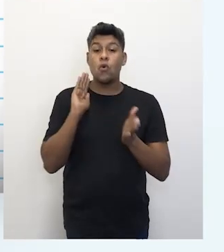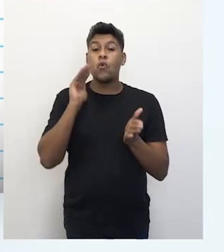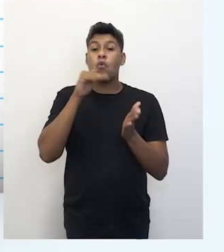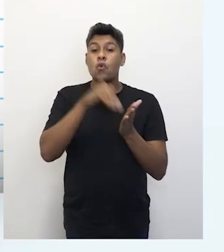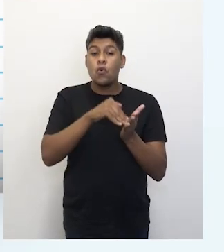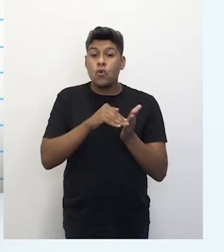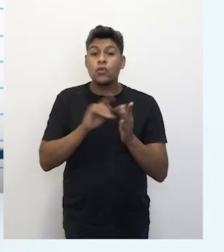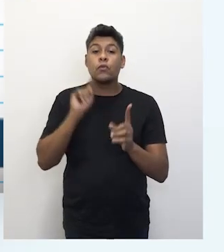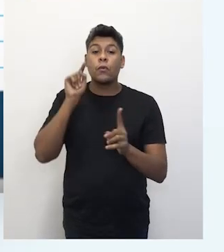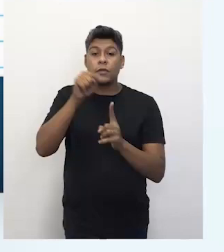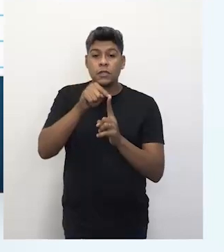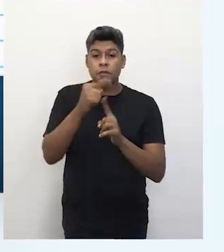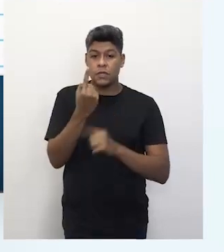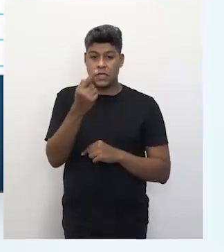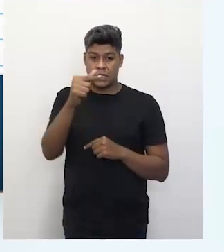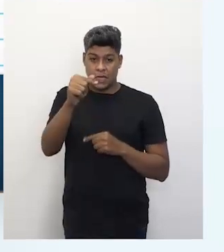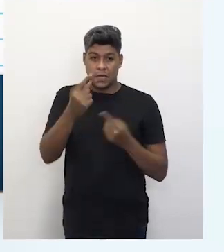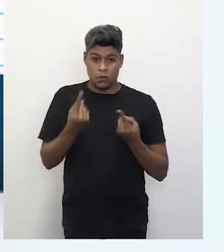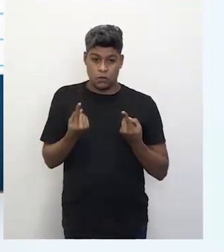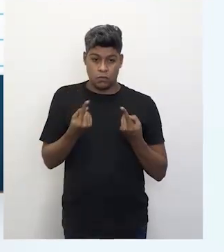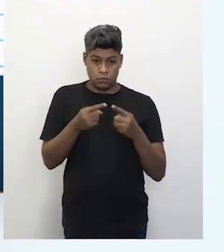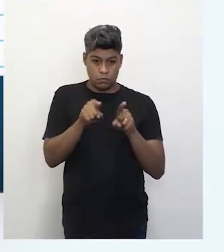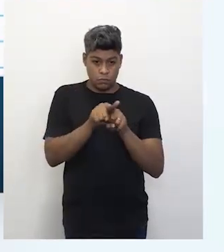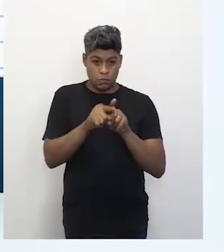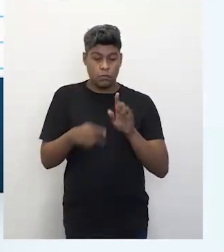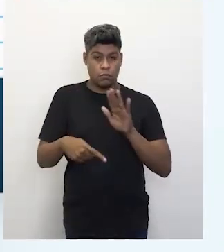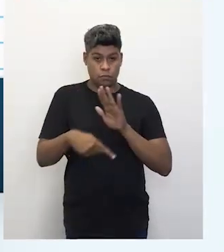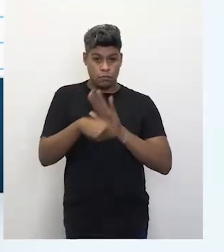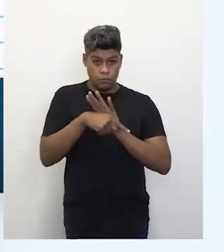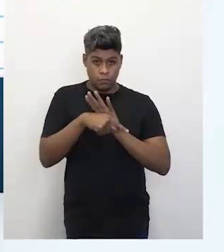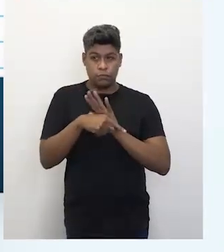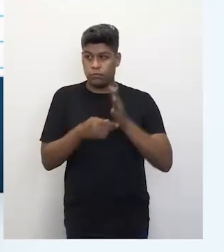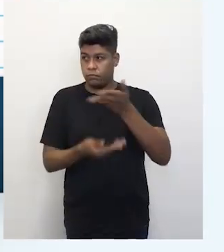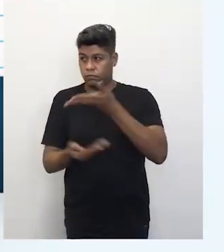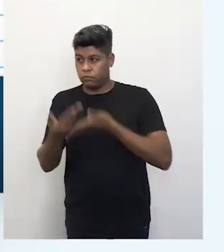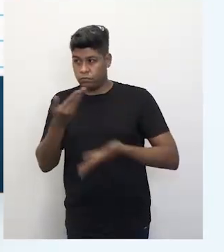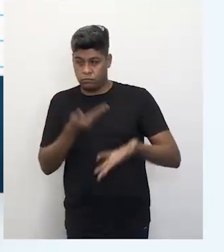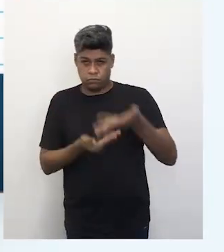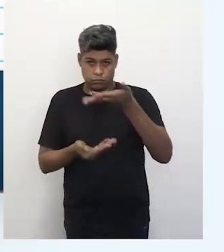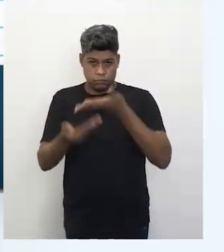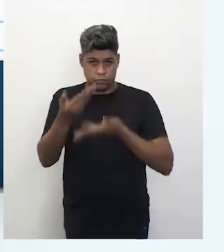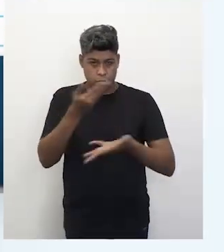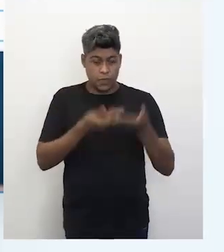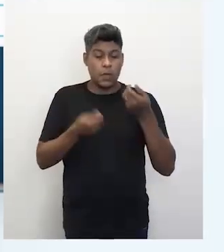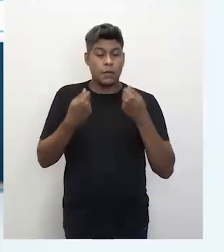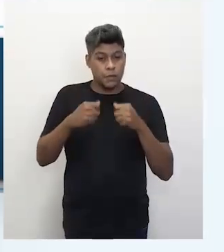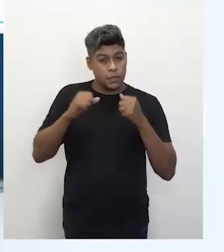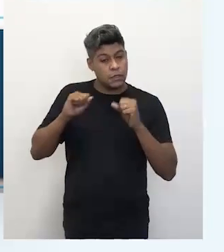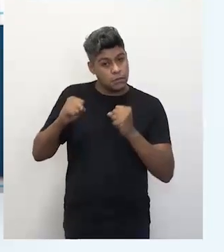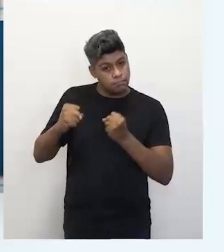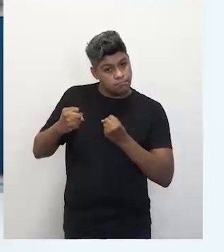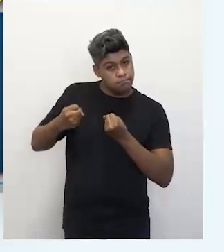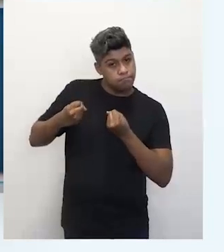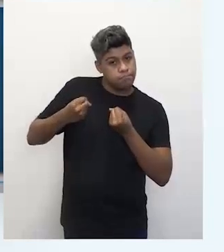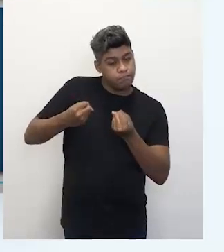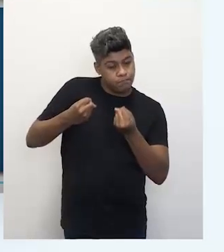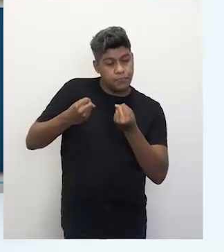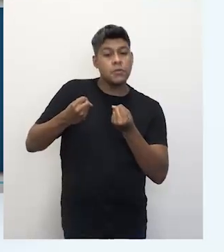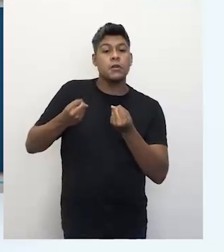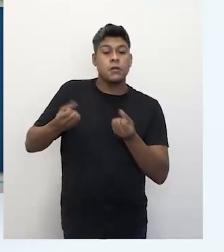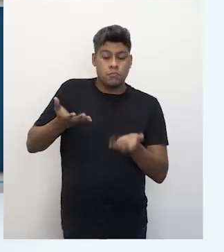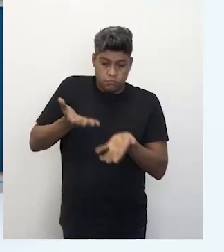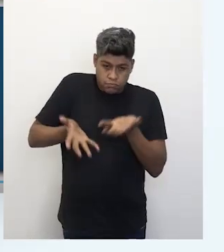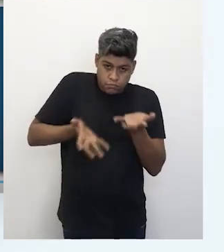objetivo o 17 parcerias e meios de implementação de acordo nós temos que fortalecer os meios de implementação